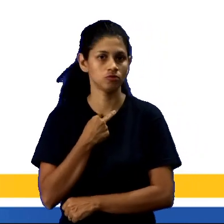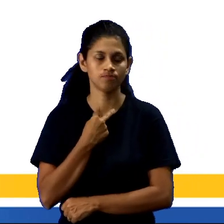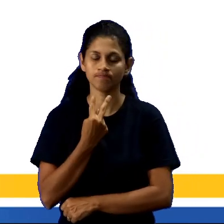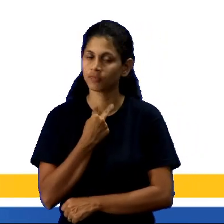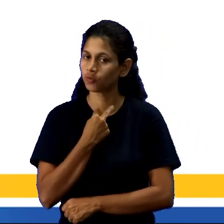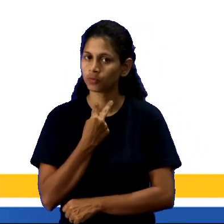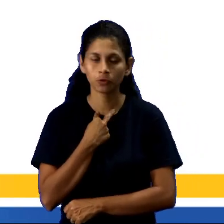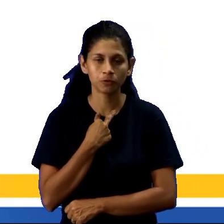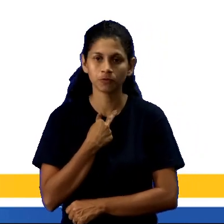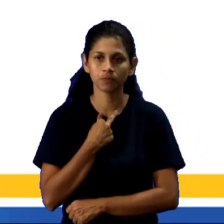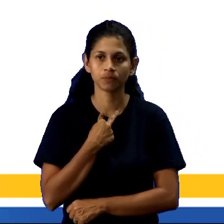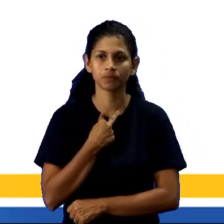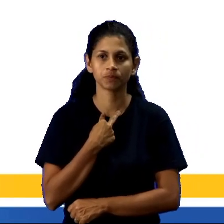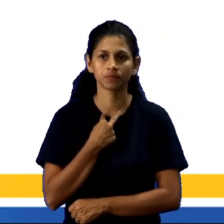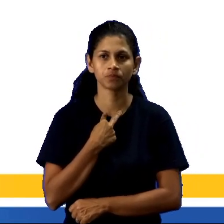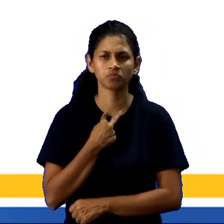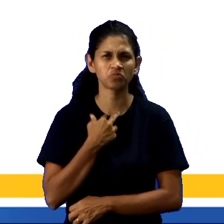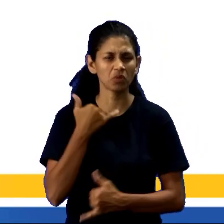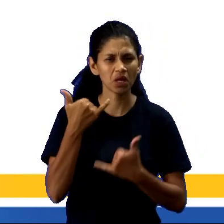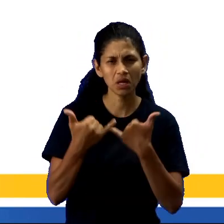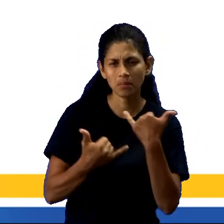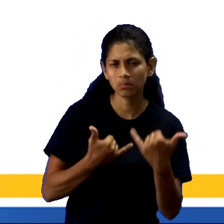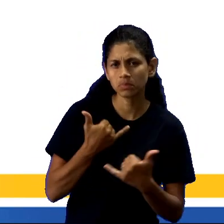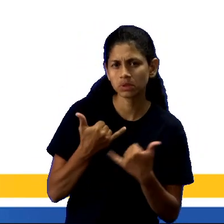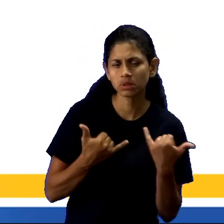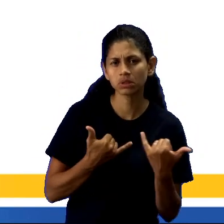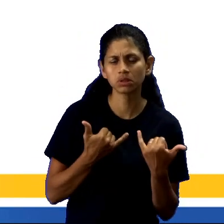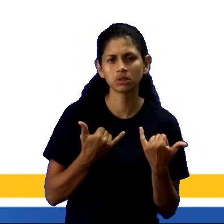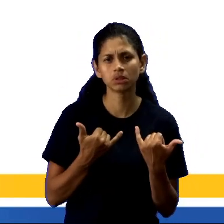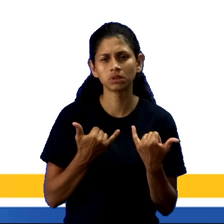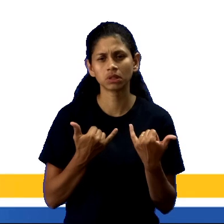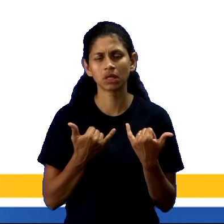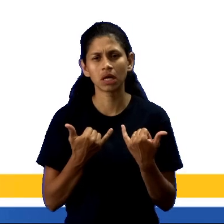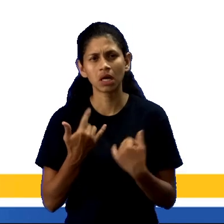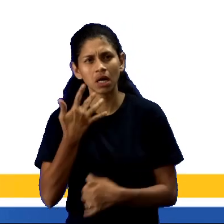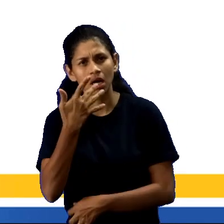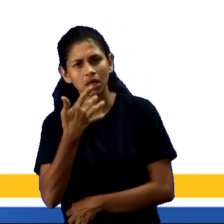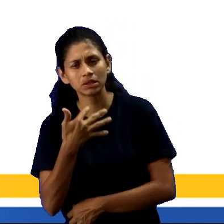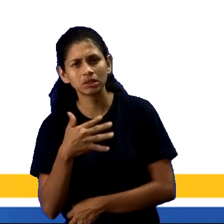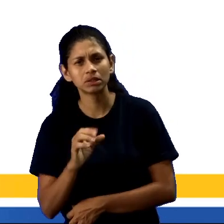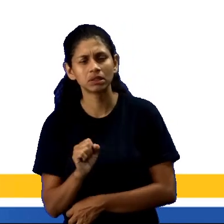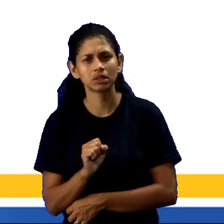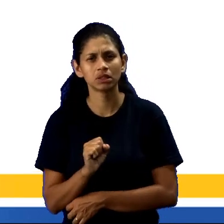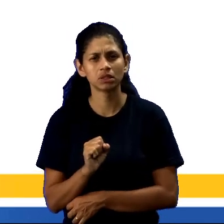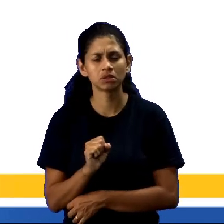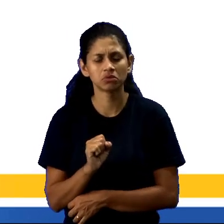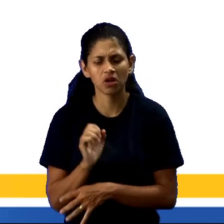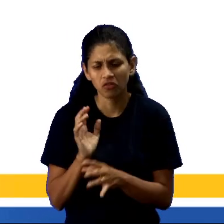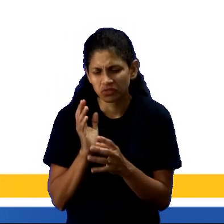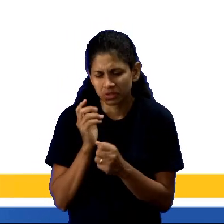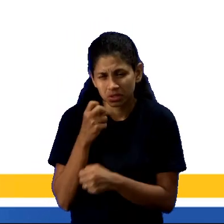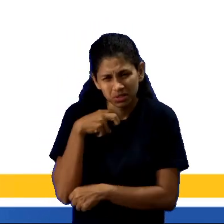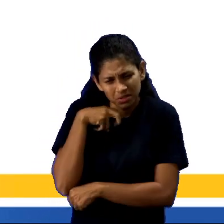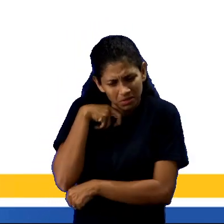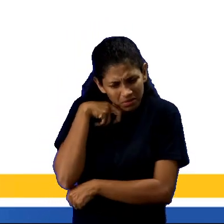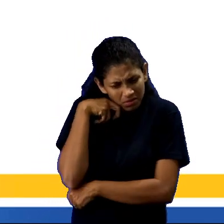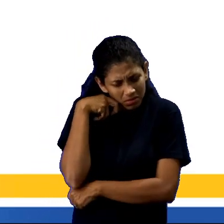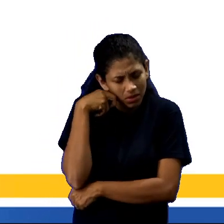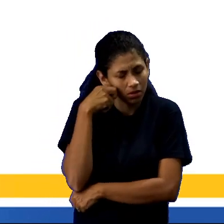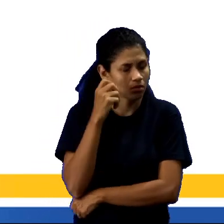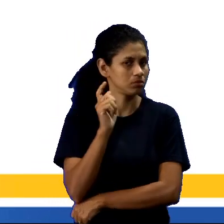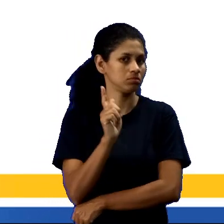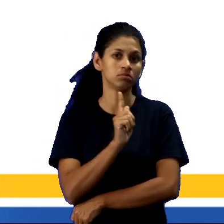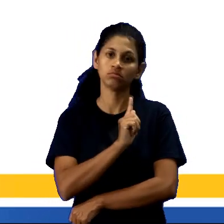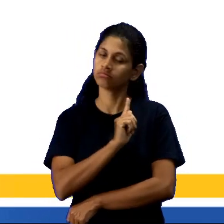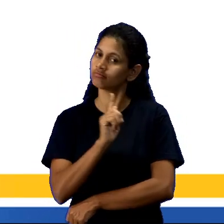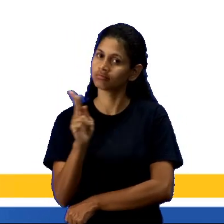muitas brincadeiras com crianças, colocando a criança de uma maneira que ela fique constrangida, um momento